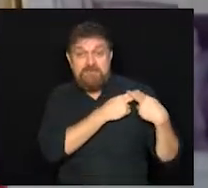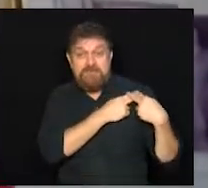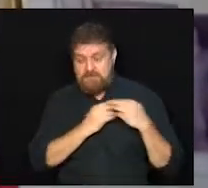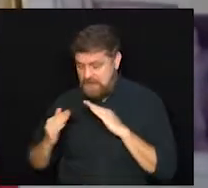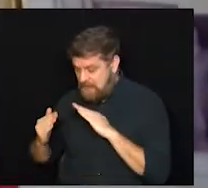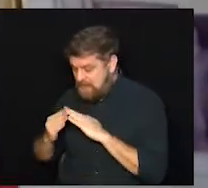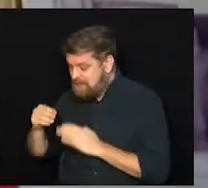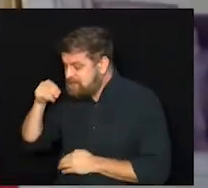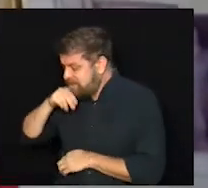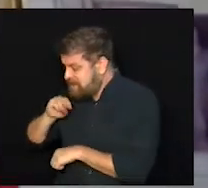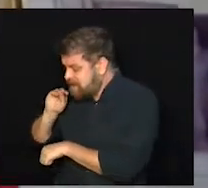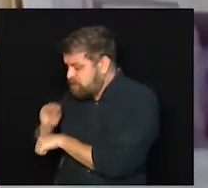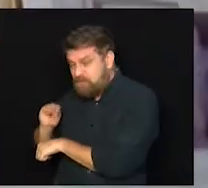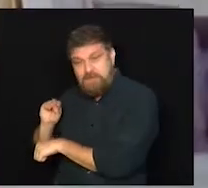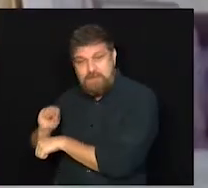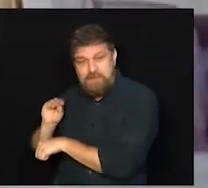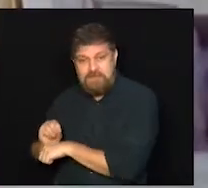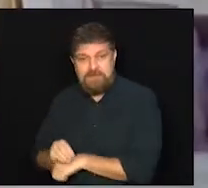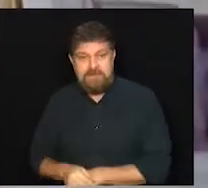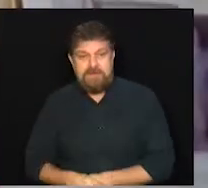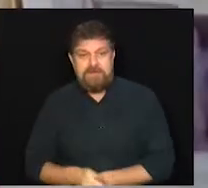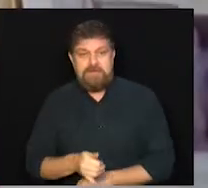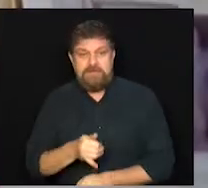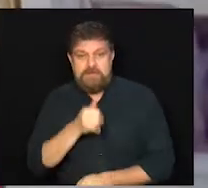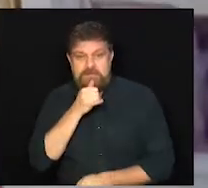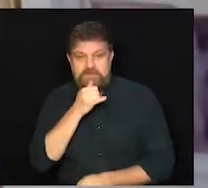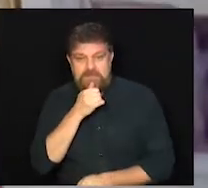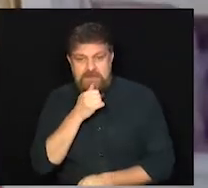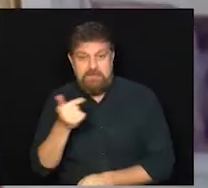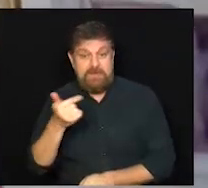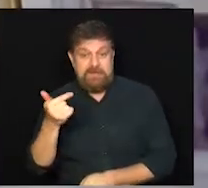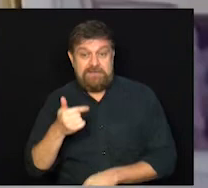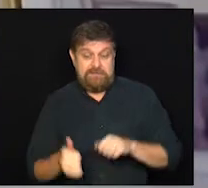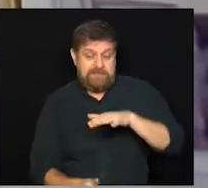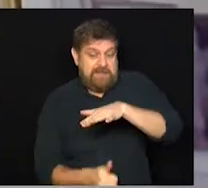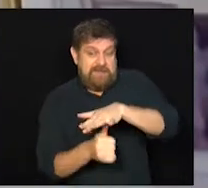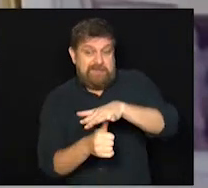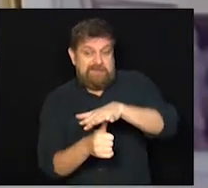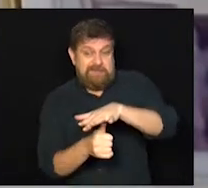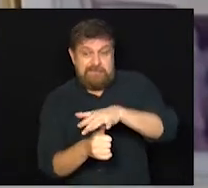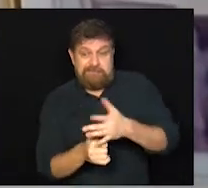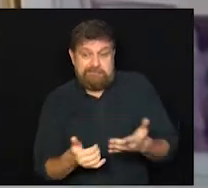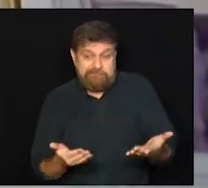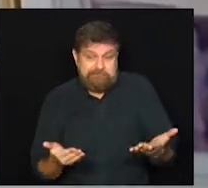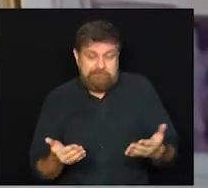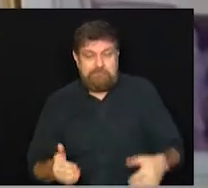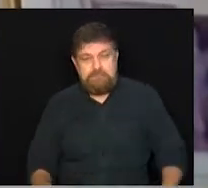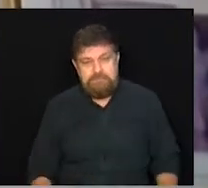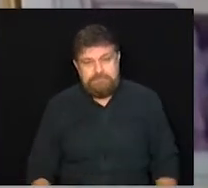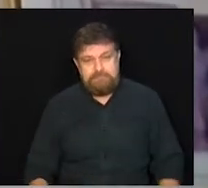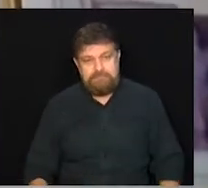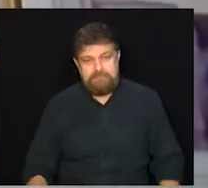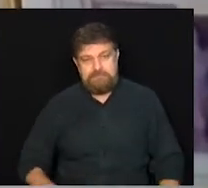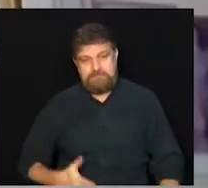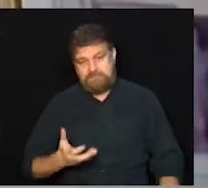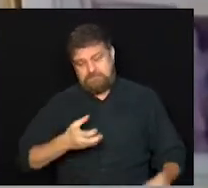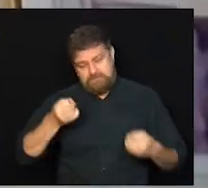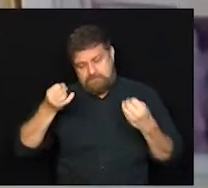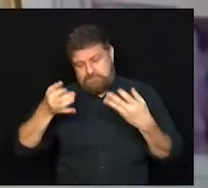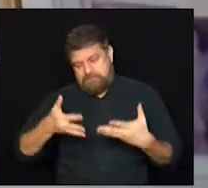Como a nossa vice-reitora, por exemplo. Então, acho que é isso que eu poderia dizer nesse